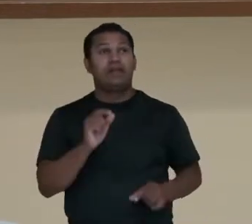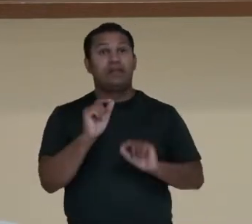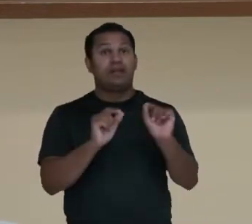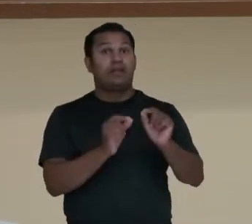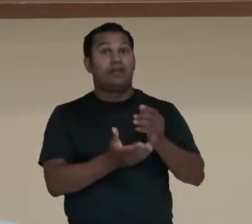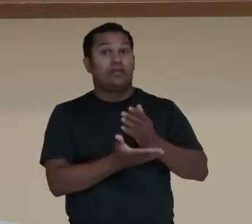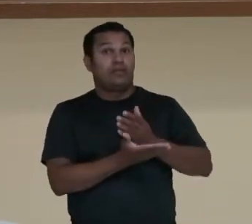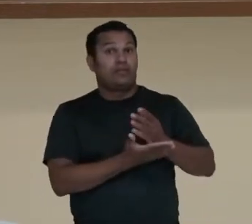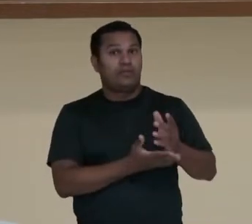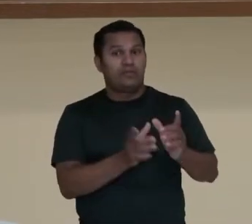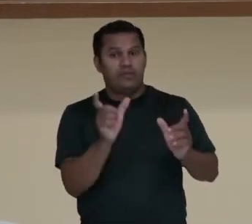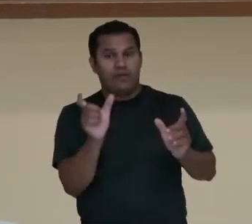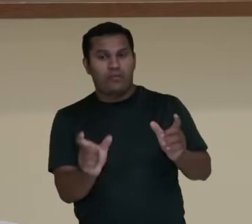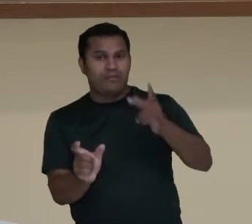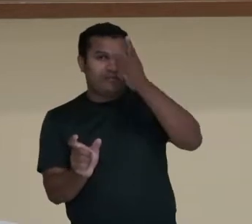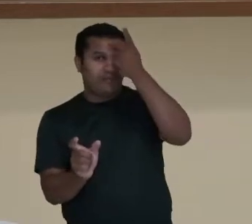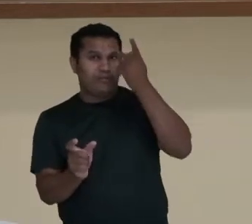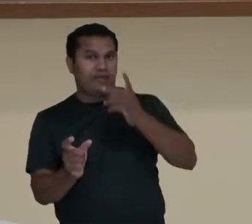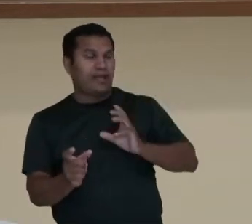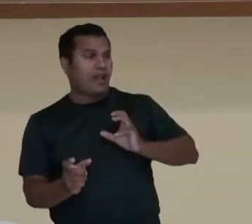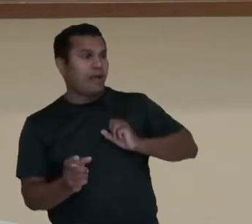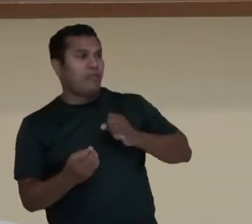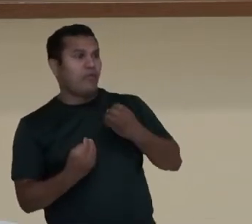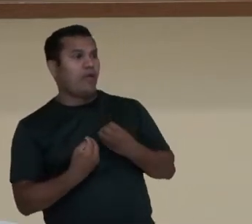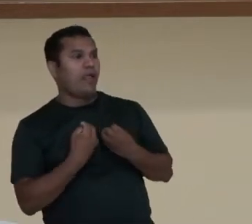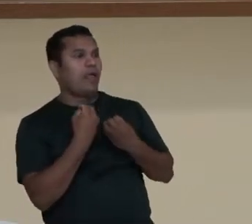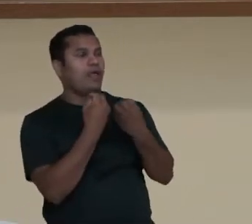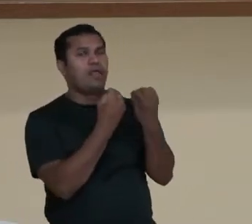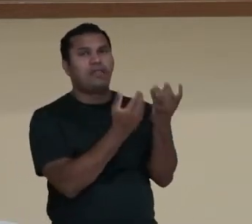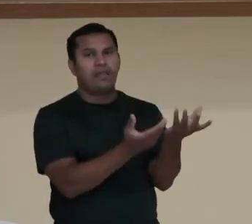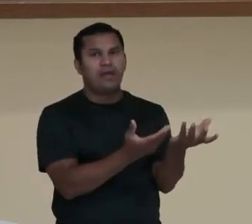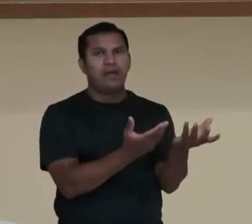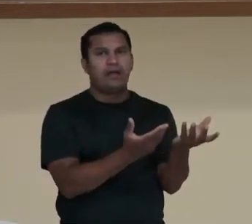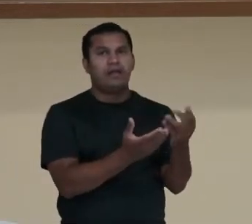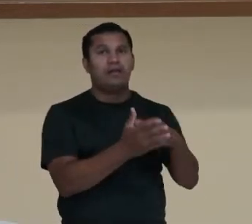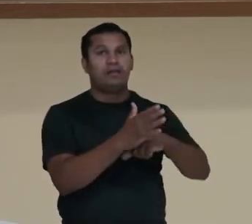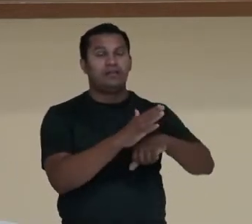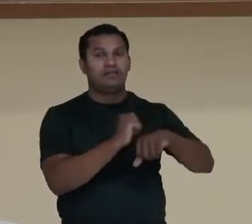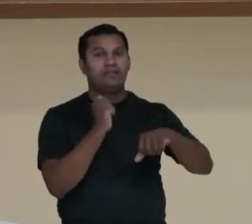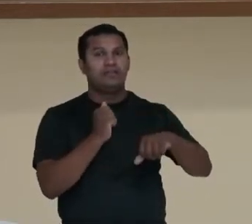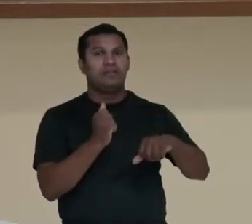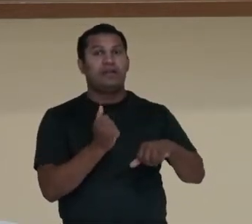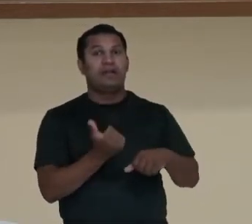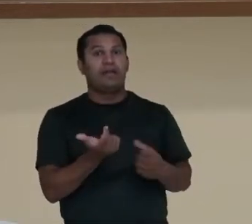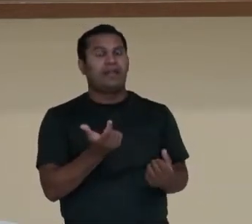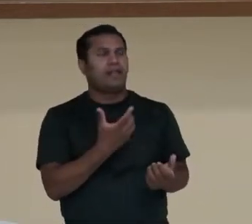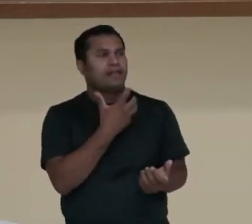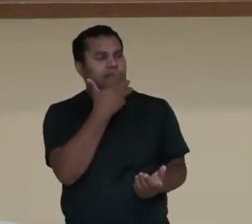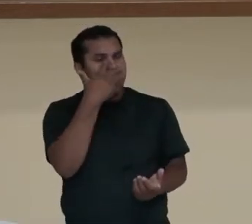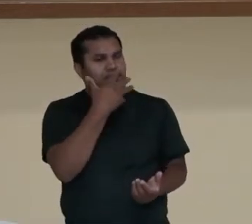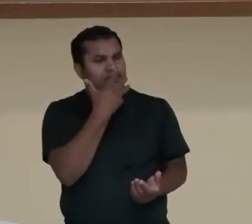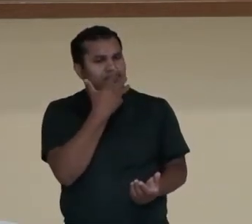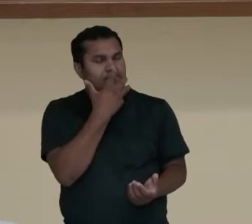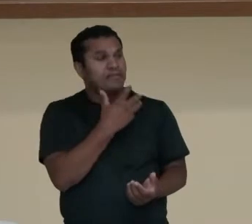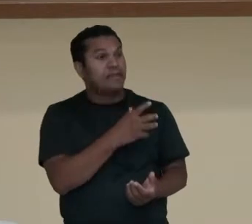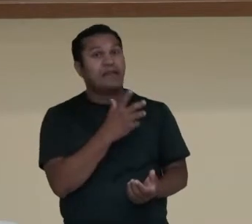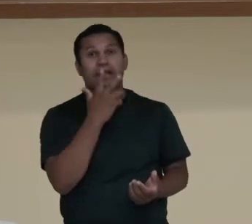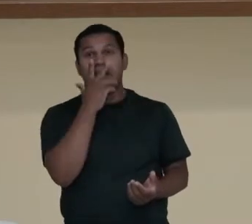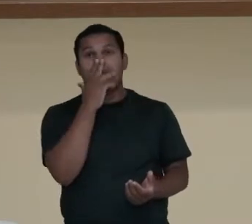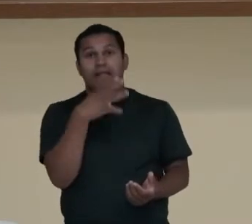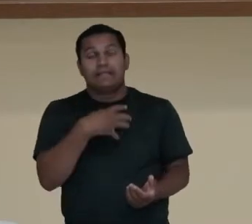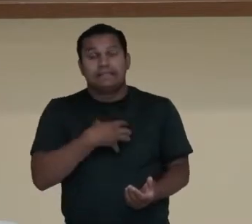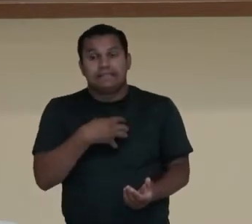trechos, apaga meus traços. Depois esse amor, essa paixão é acendida, ele cria uma certa esperança. E depois ele se